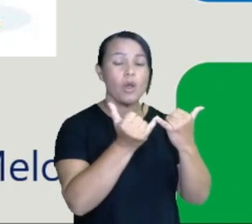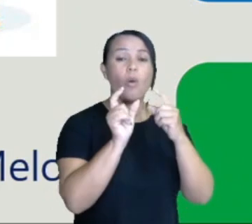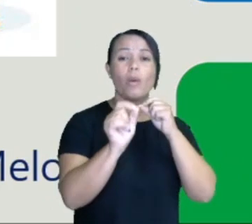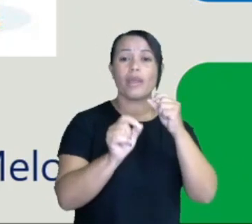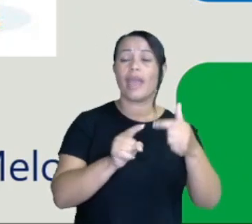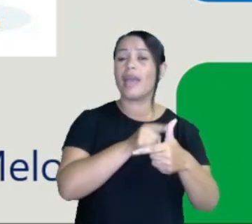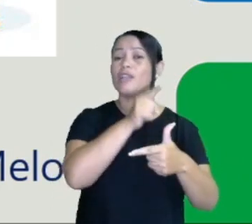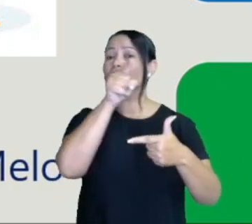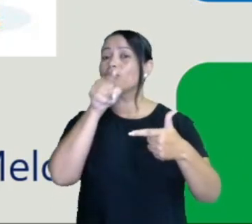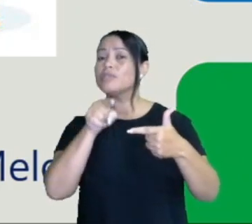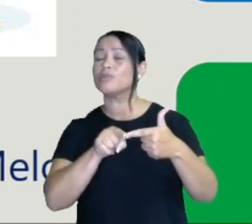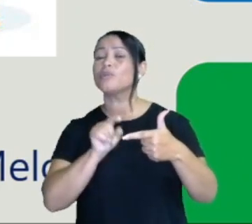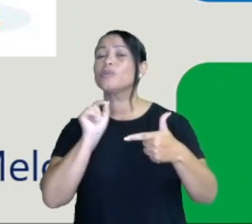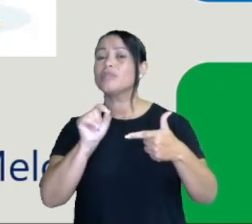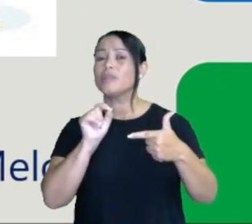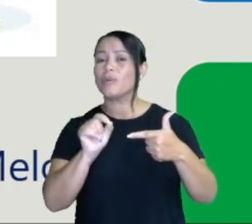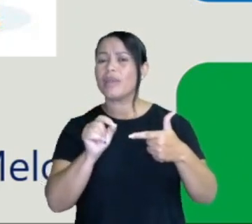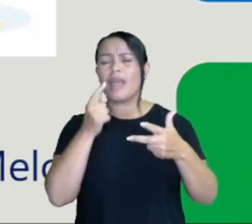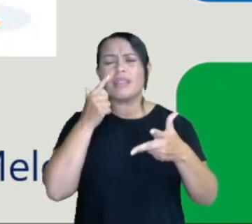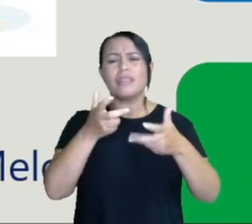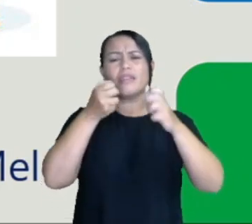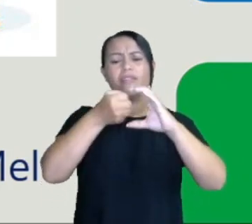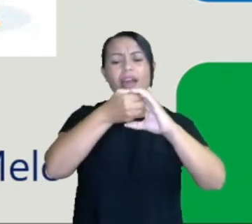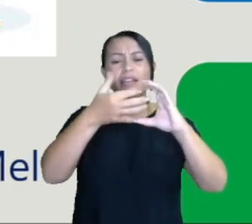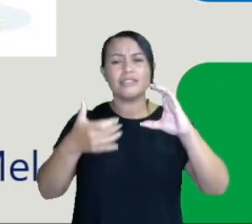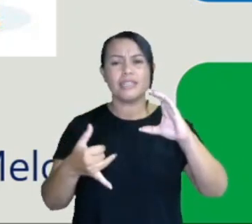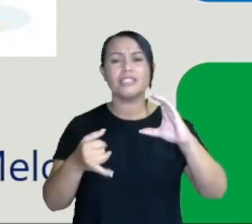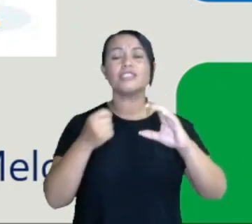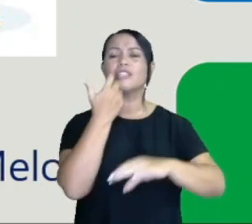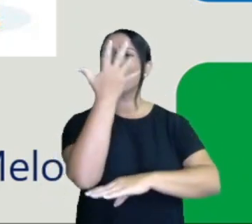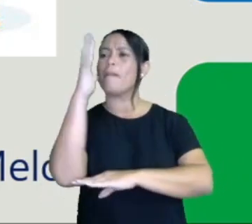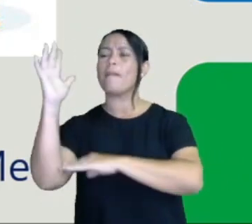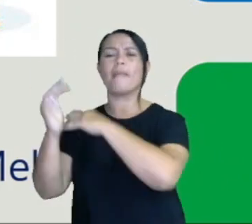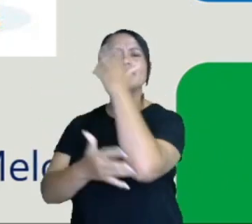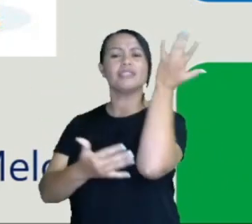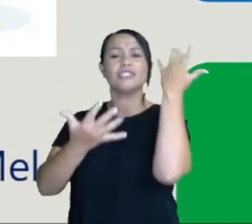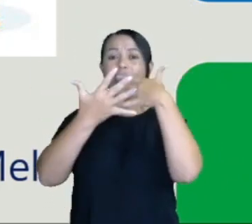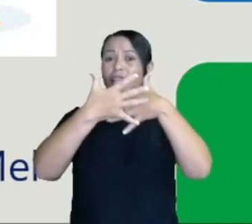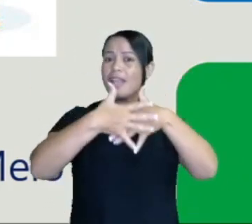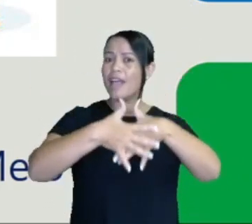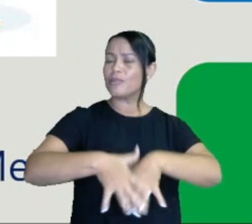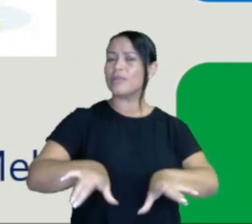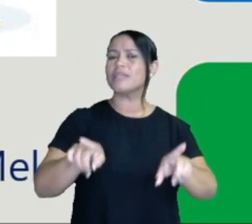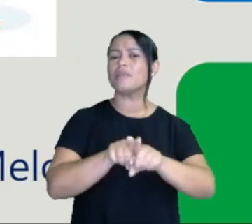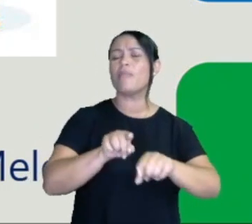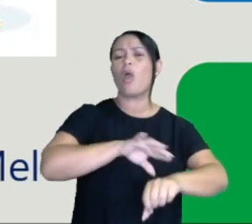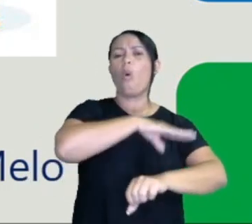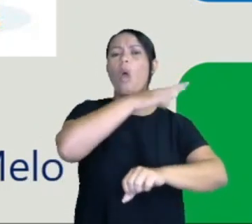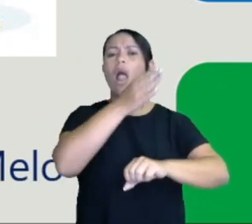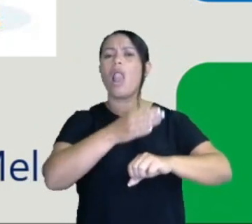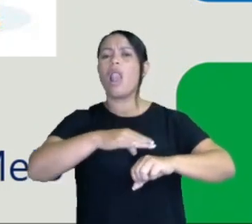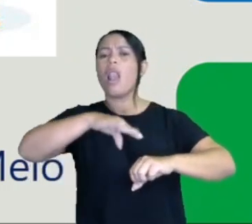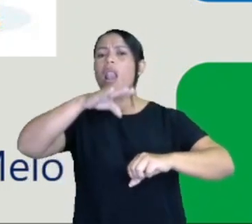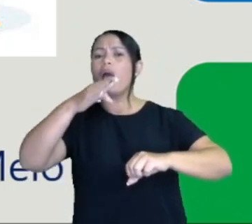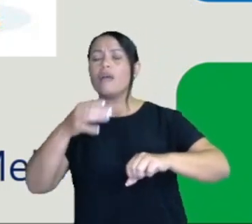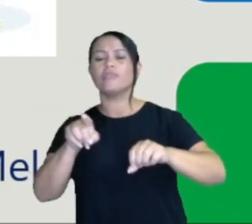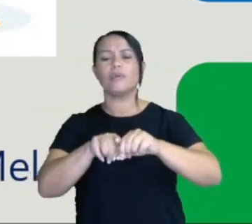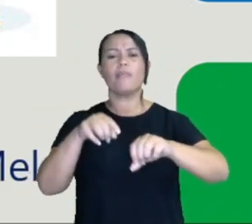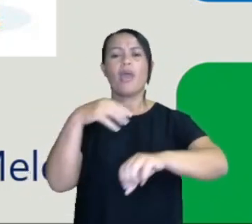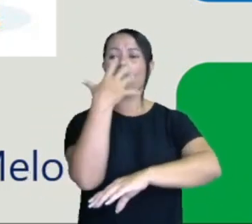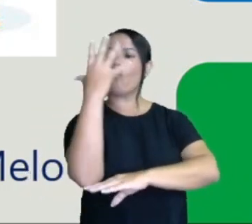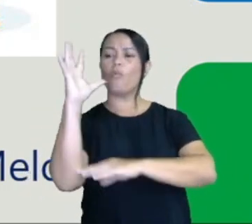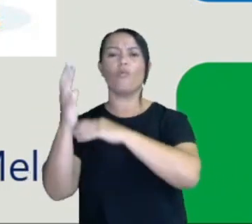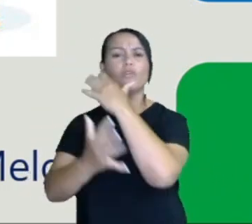habilidade é identificar as características das paisagens naturais antrópicas, o relevo, a cobertura